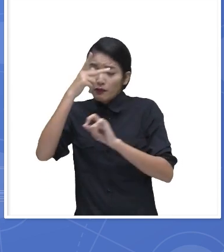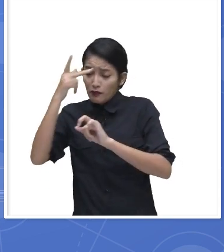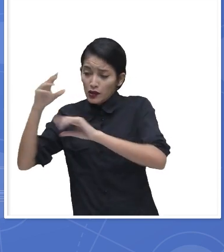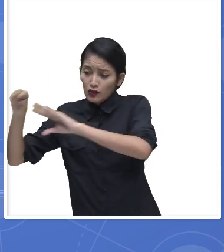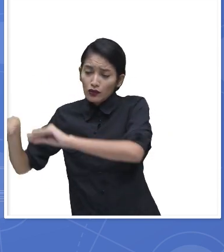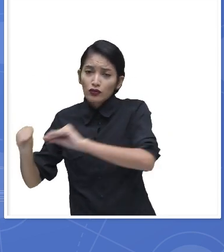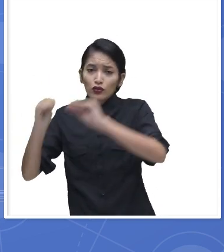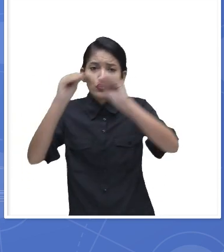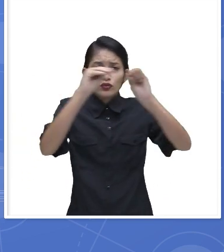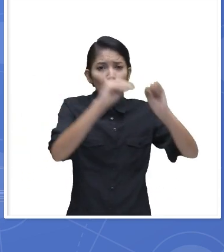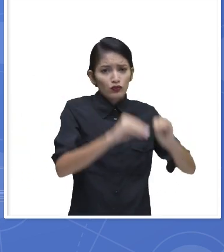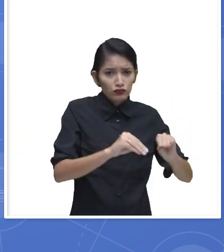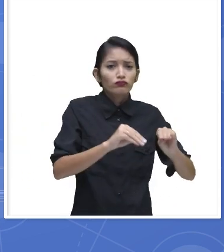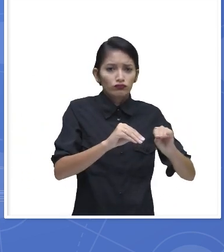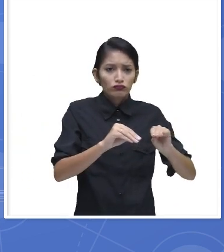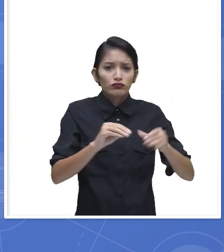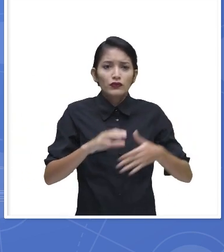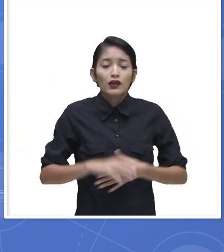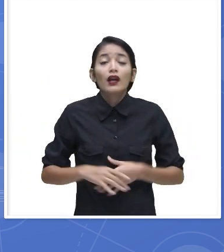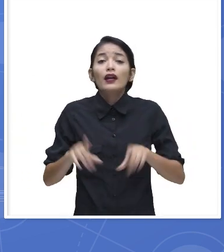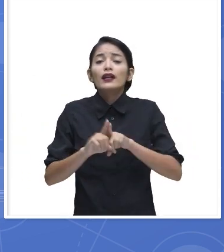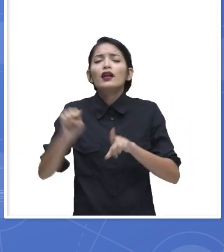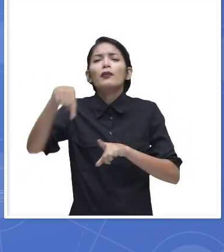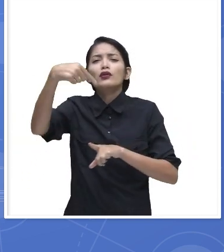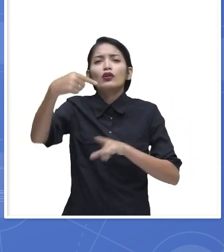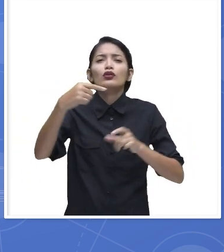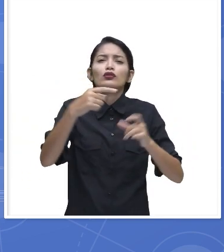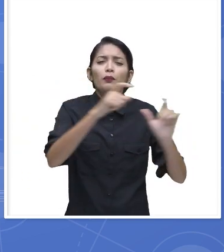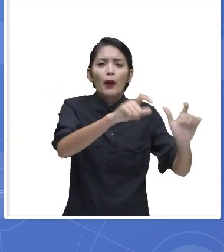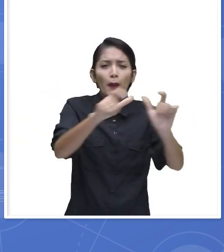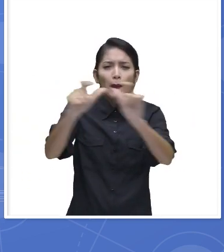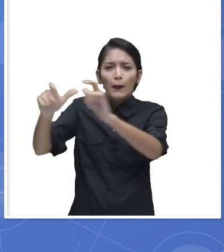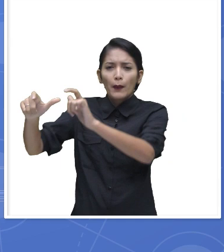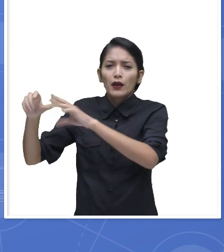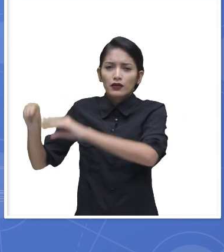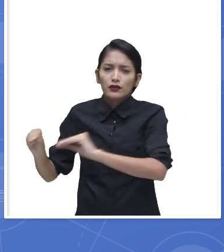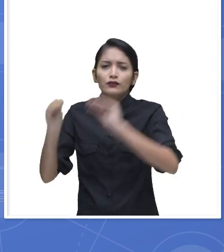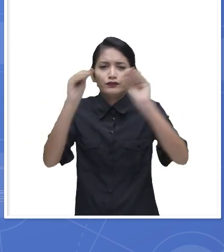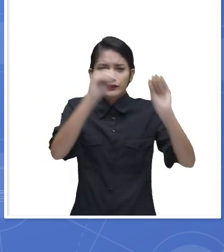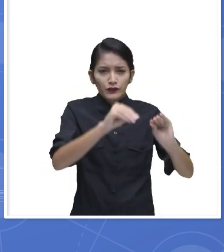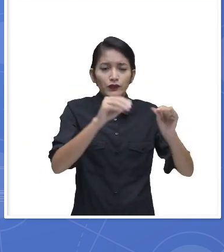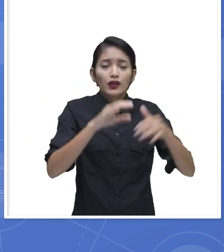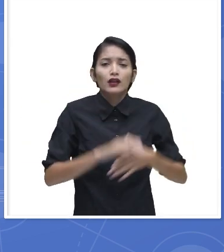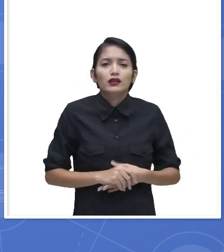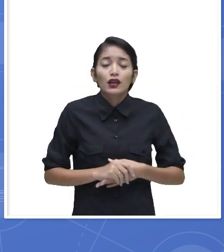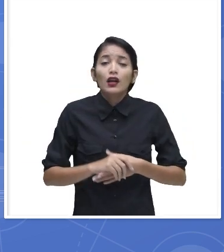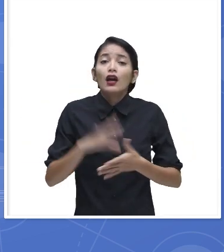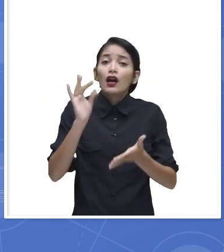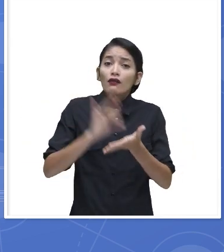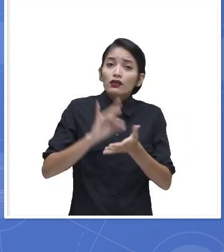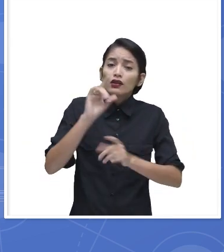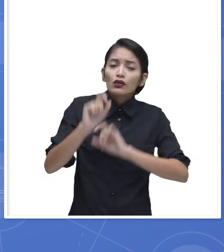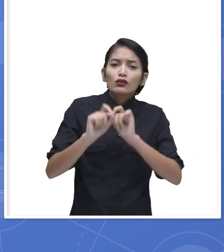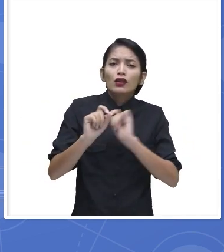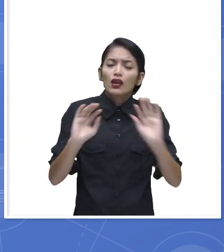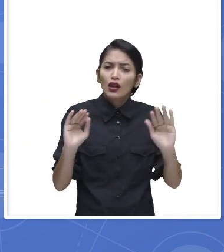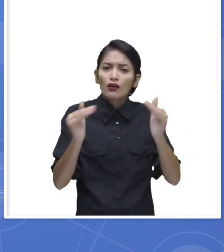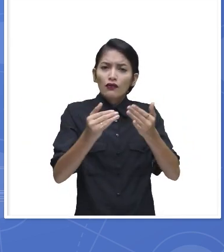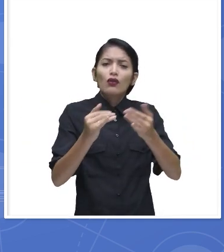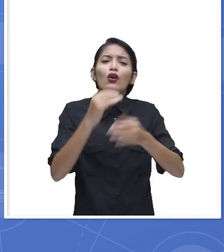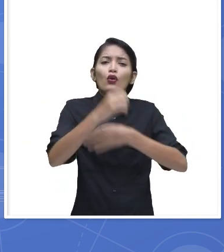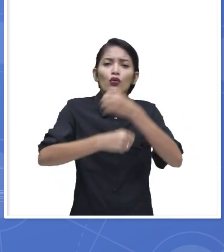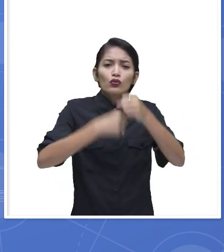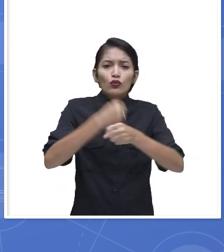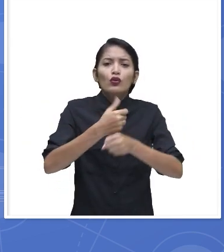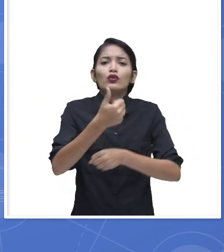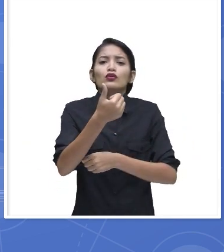do campo, êxodo rural, e também de outras regiões do país, migrações regionais. Fato que se deu de forma mais acentuada na década de 70